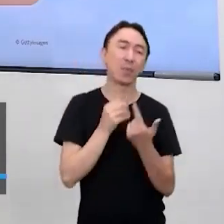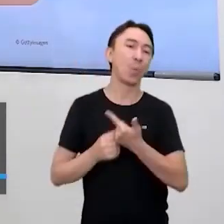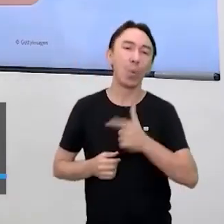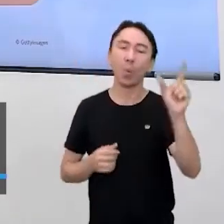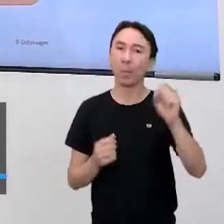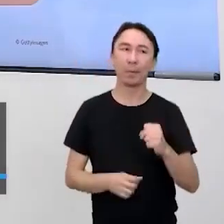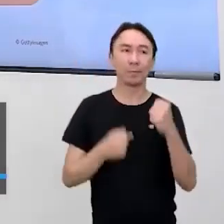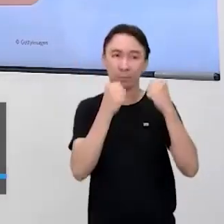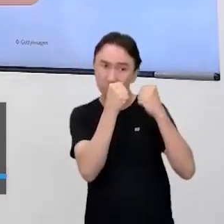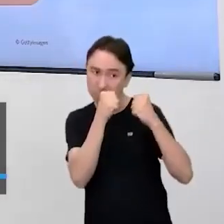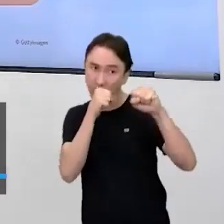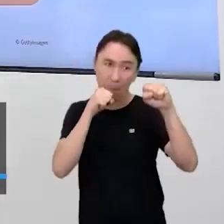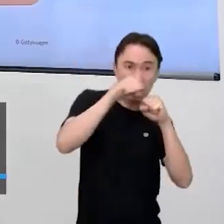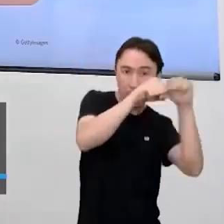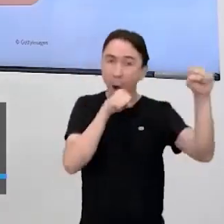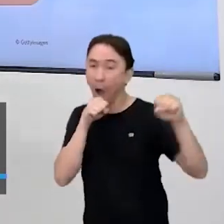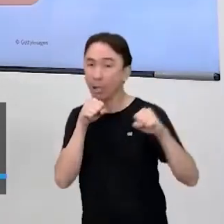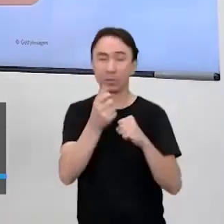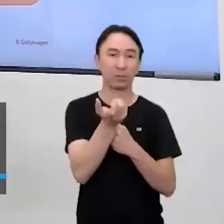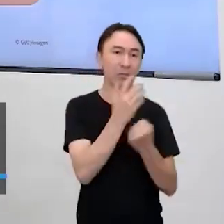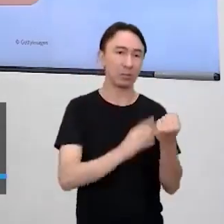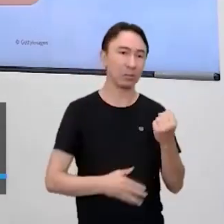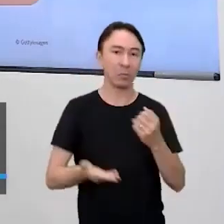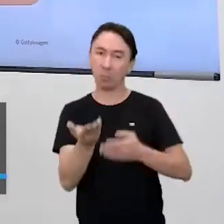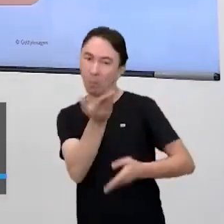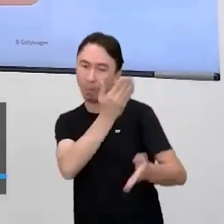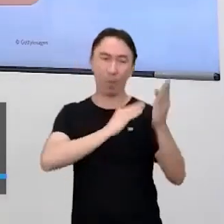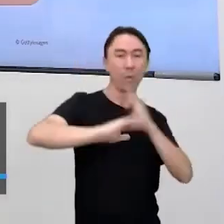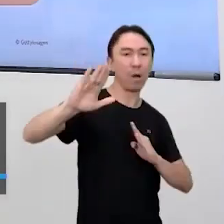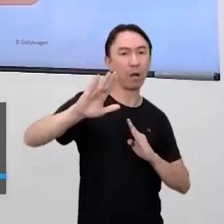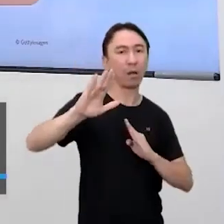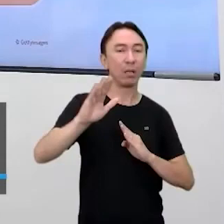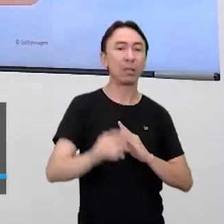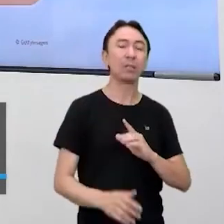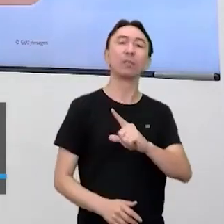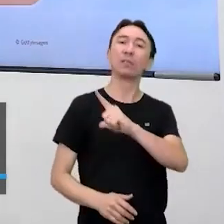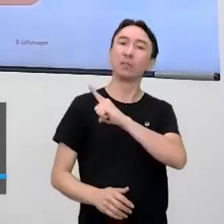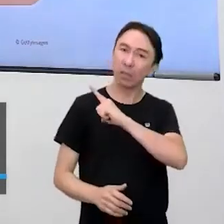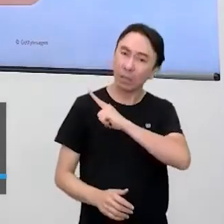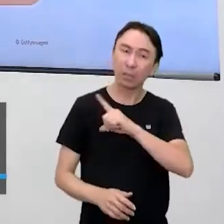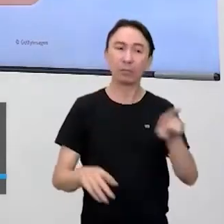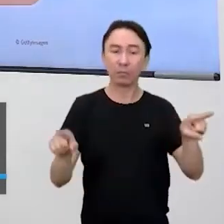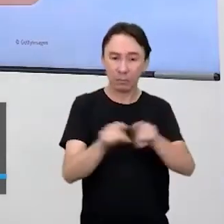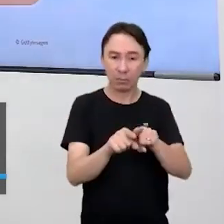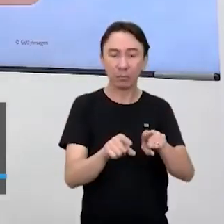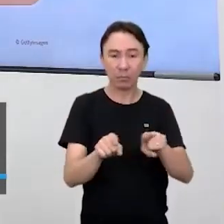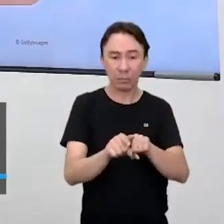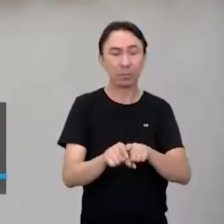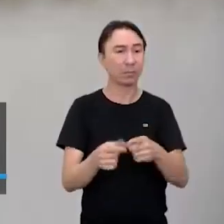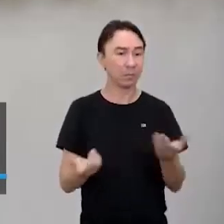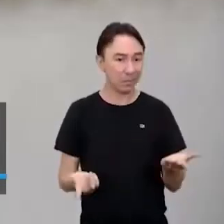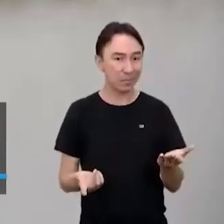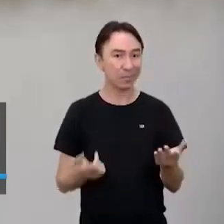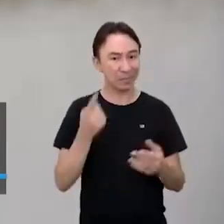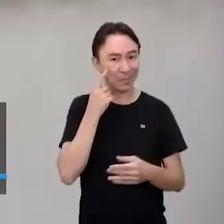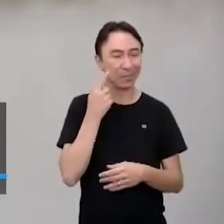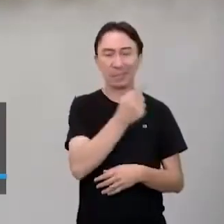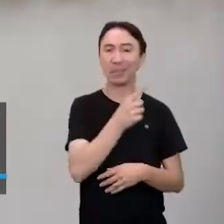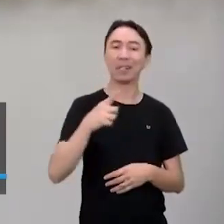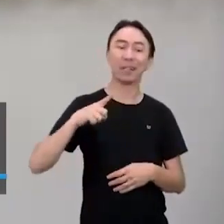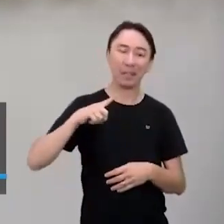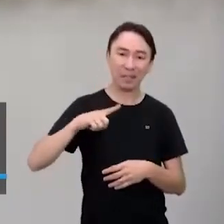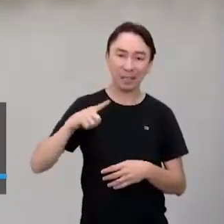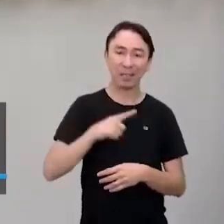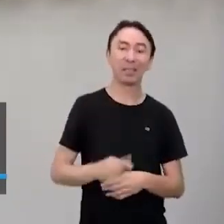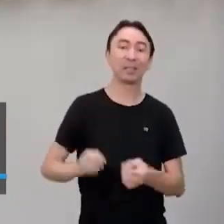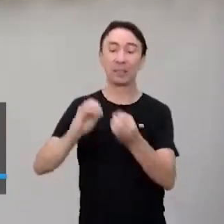muito na moda, a gente não tem o componente musical. Isso. E na capoeira, né, tem toda uma